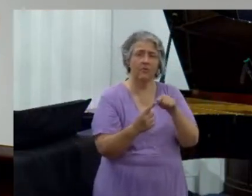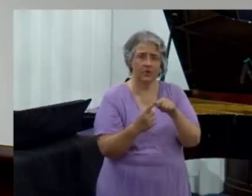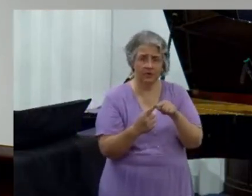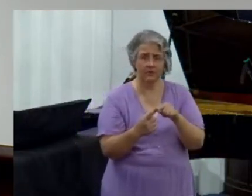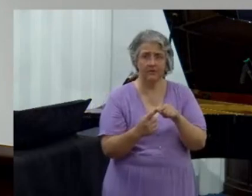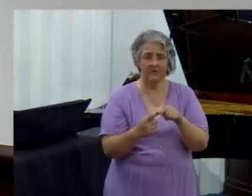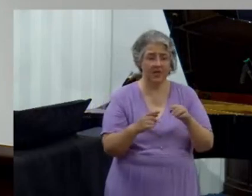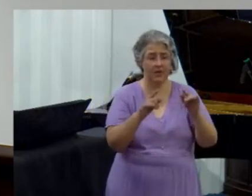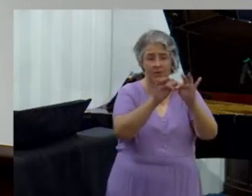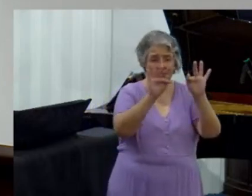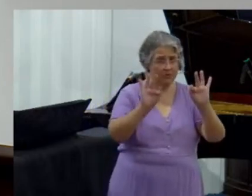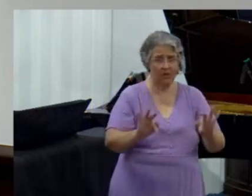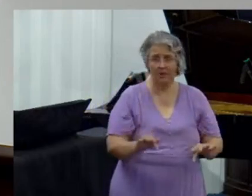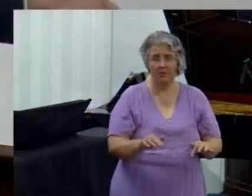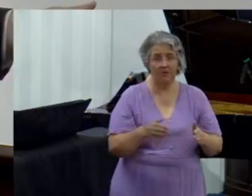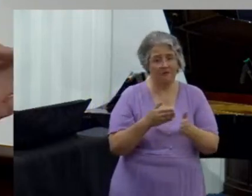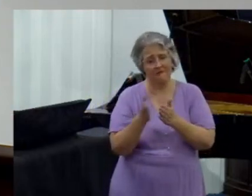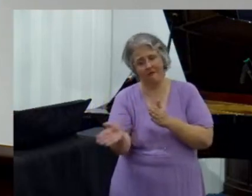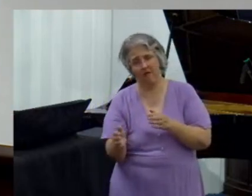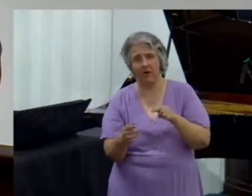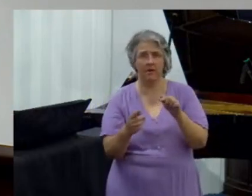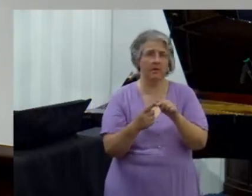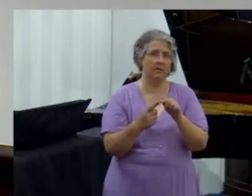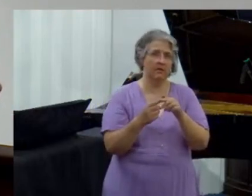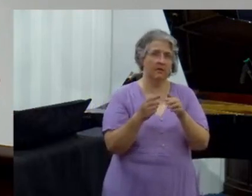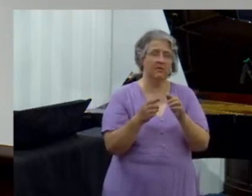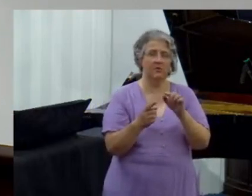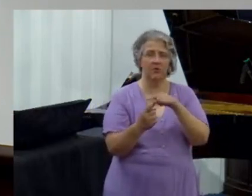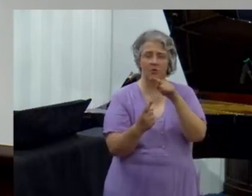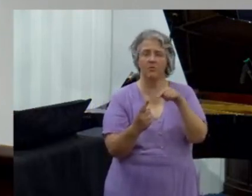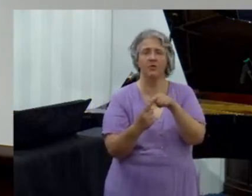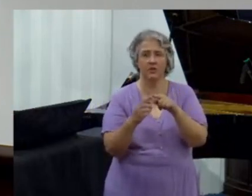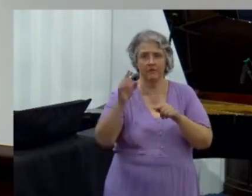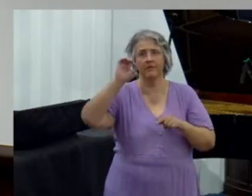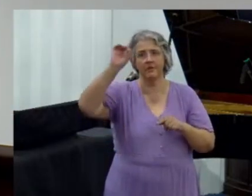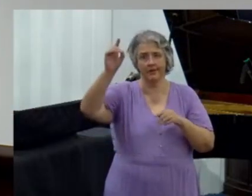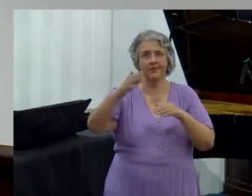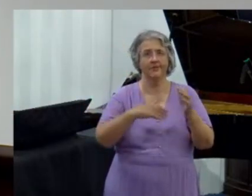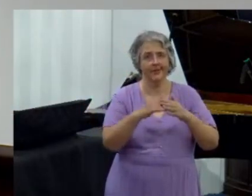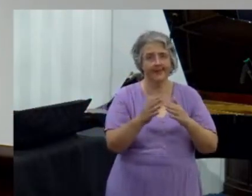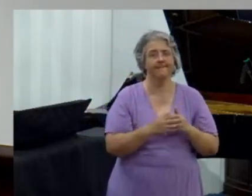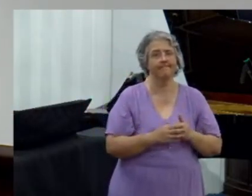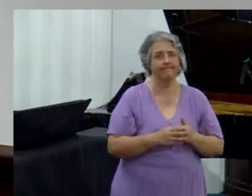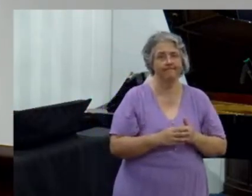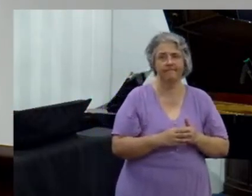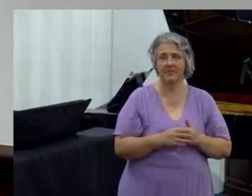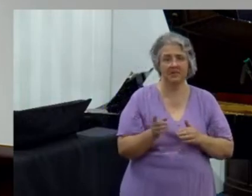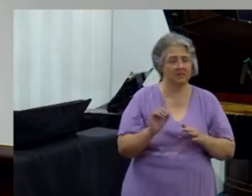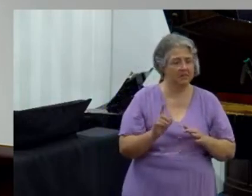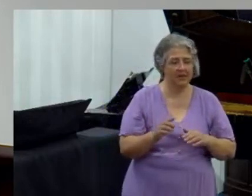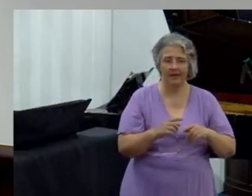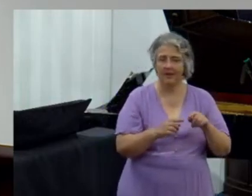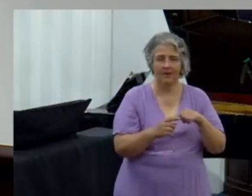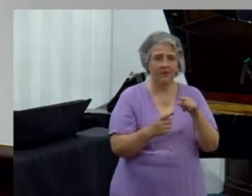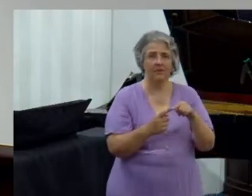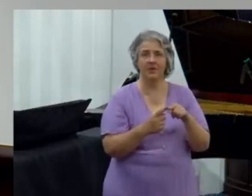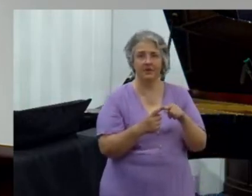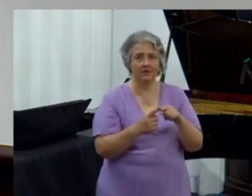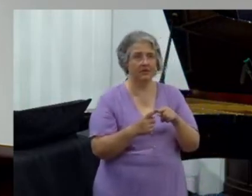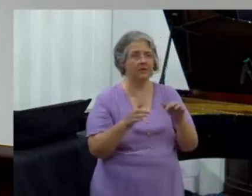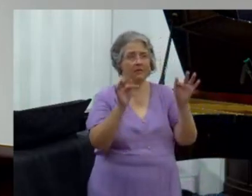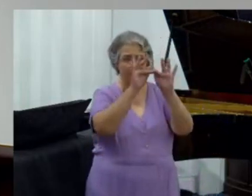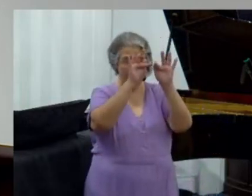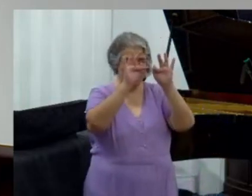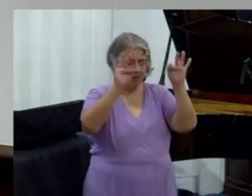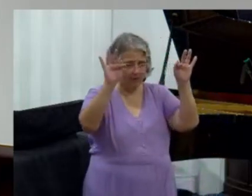cumprindo o seu propósito. Não estava cumprindo o propósito que um altar construído por Abraão lá atrás cumpriu. Não está cumprindo o propósito que o tabernáculo